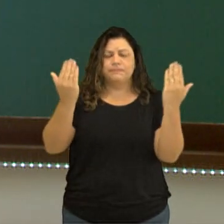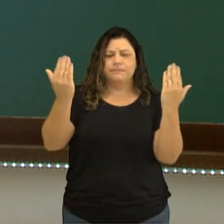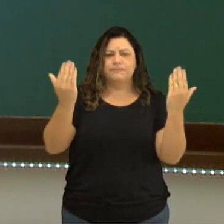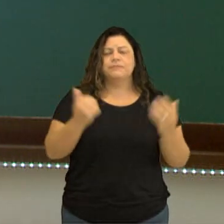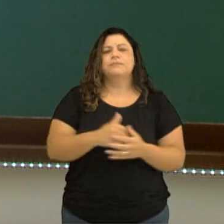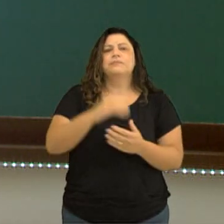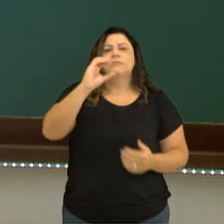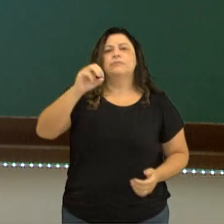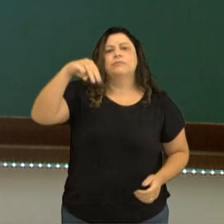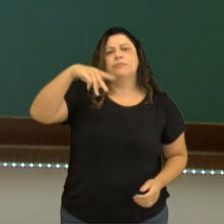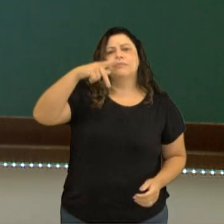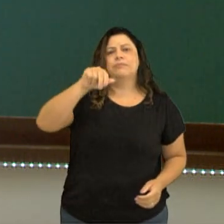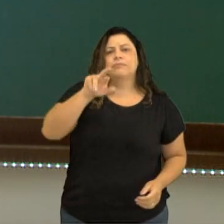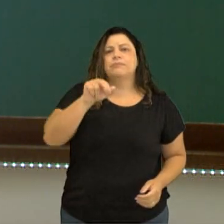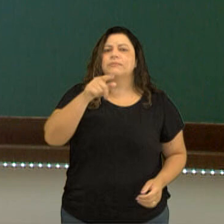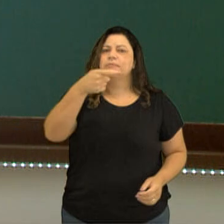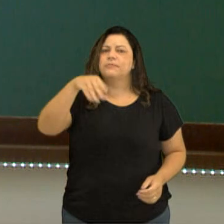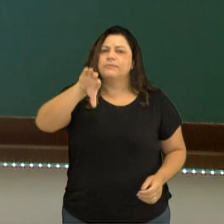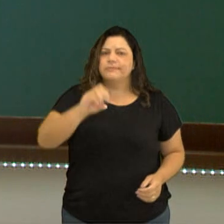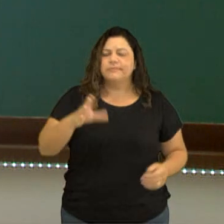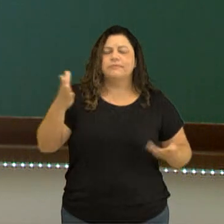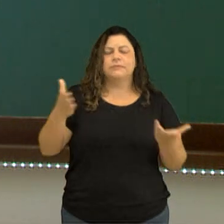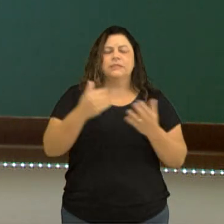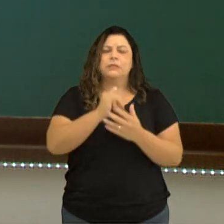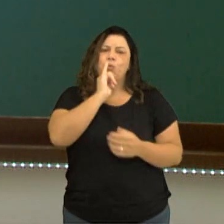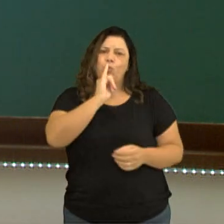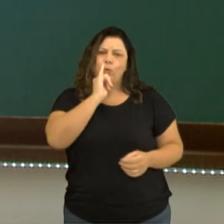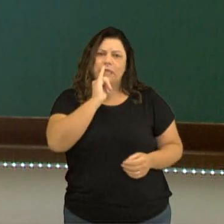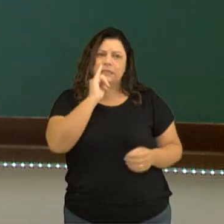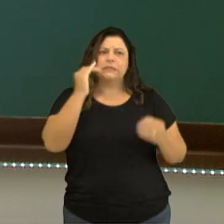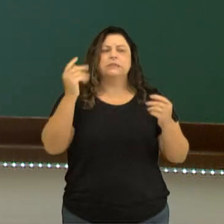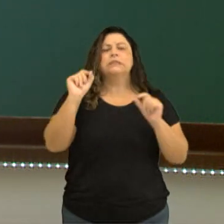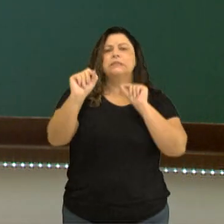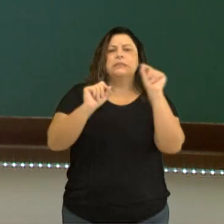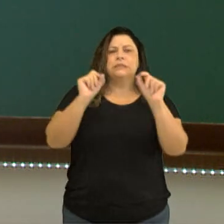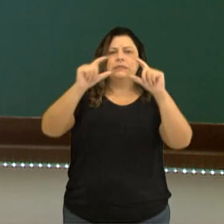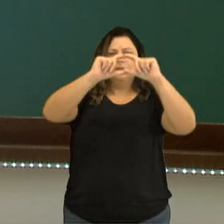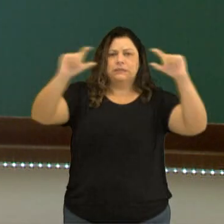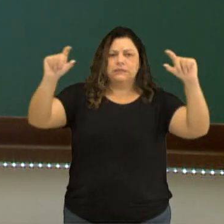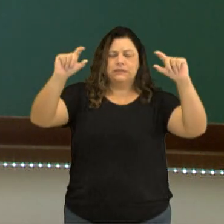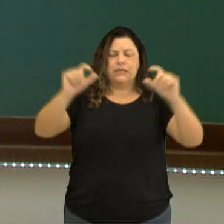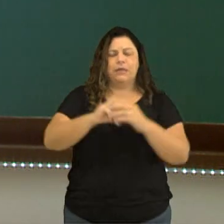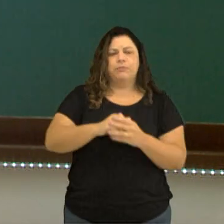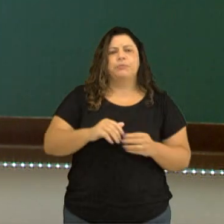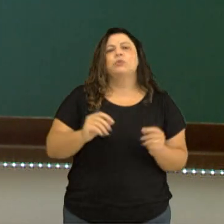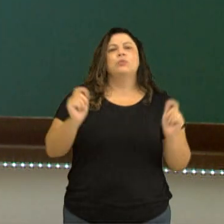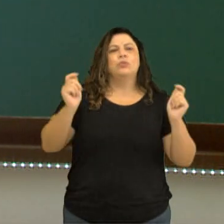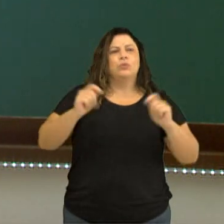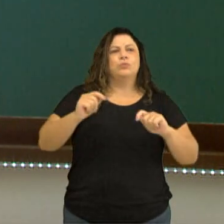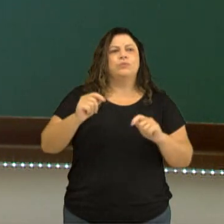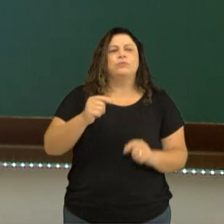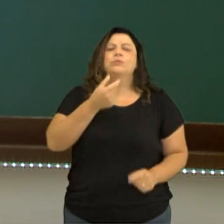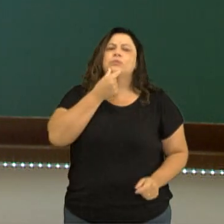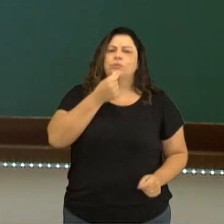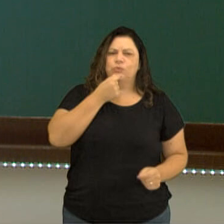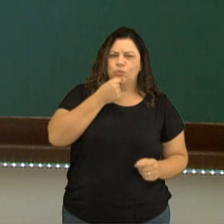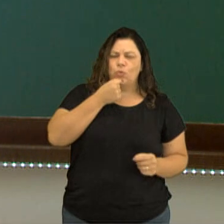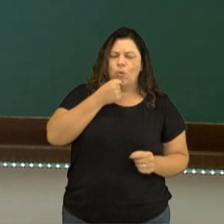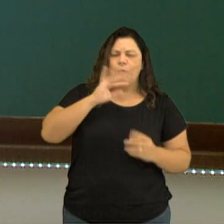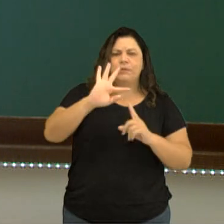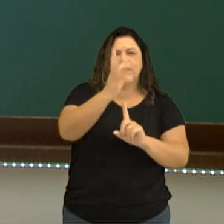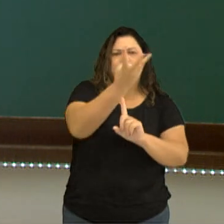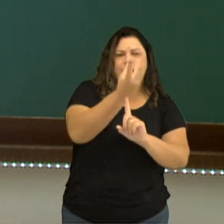a autora traz todo um panorama, um exemplo, do teórico da arte, o Gombrich, que